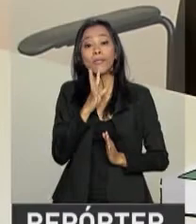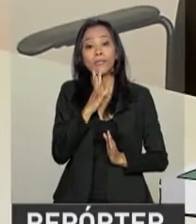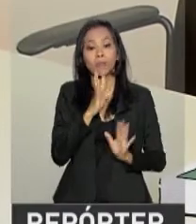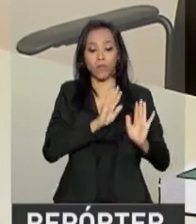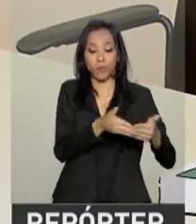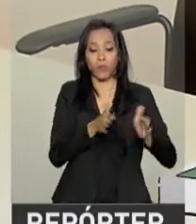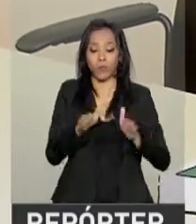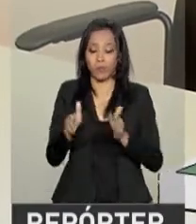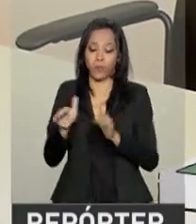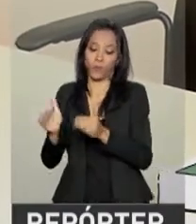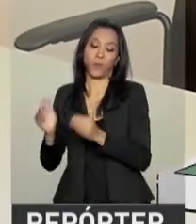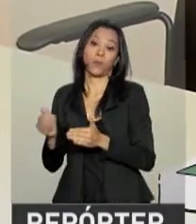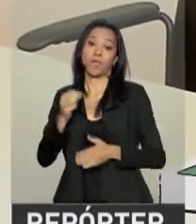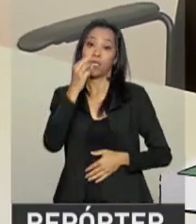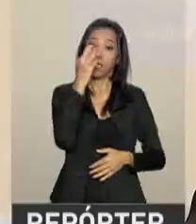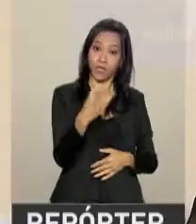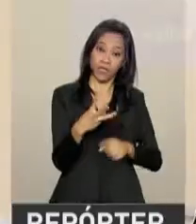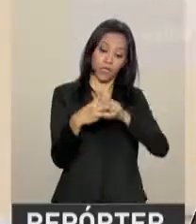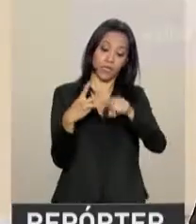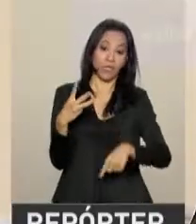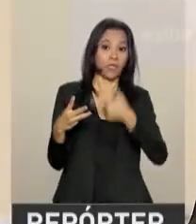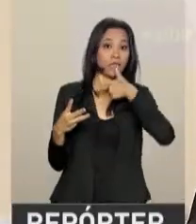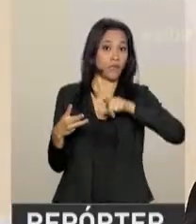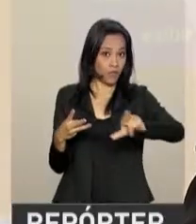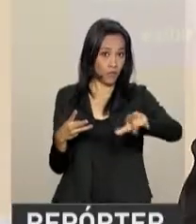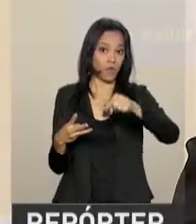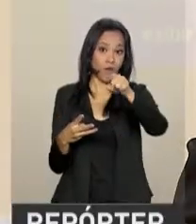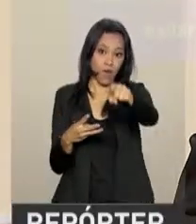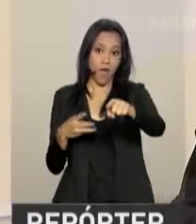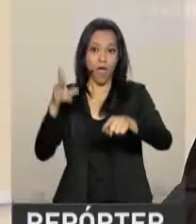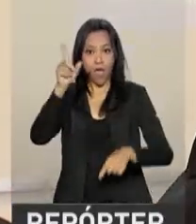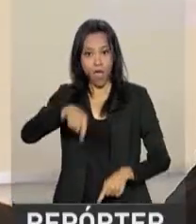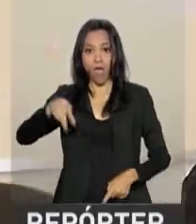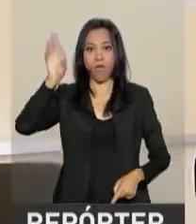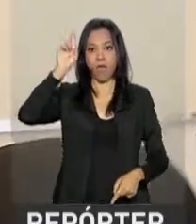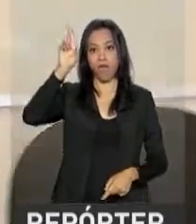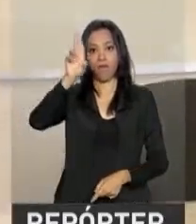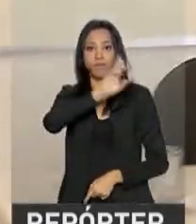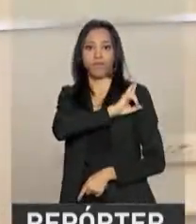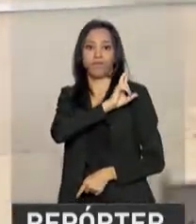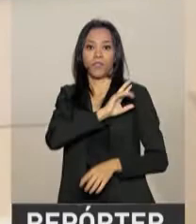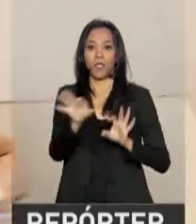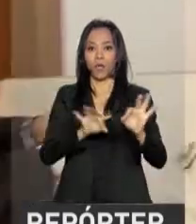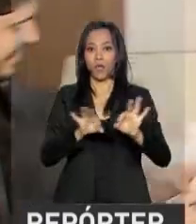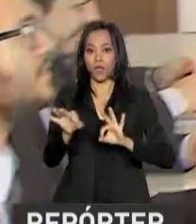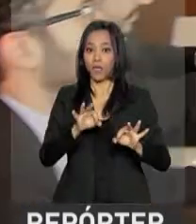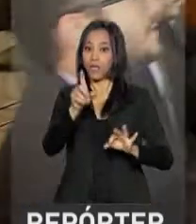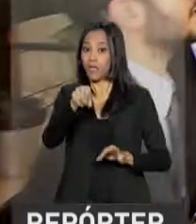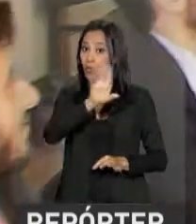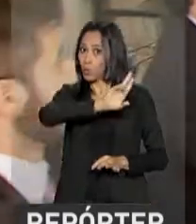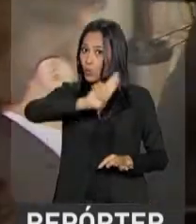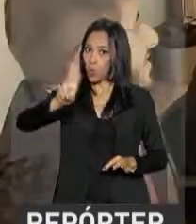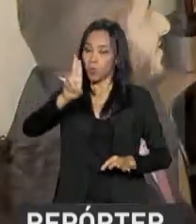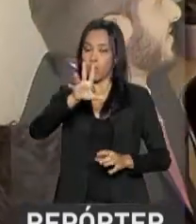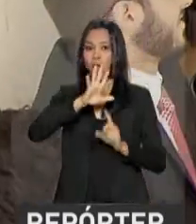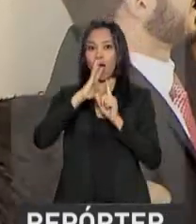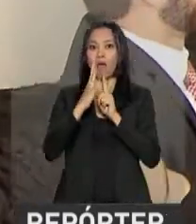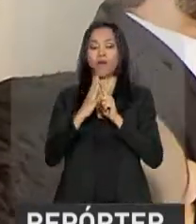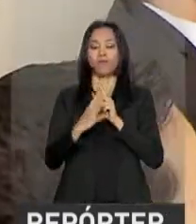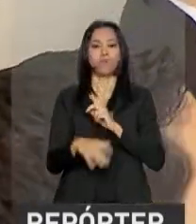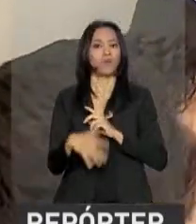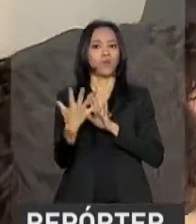específicos e tem provas em 3 idiomas, ficam a cargo do Instituto Rio Branco, órgão que tem no nome uma referência